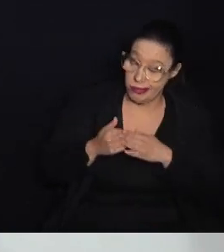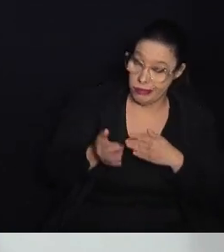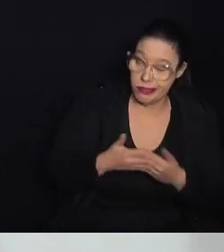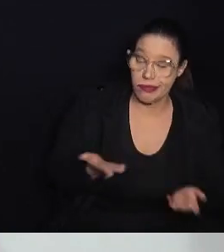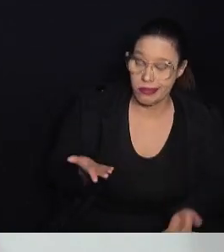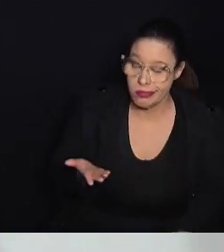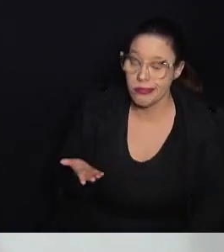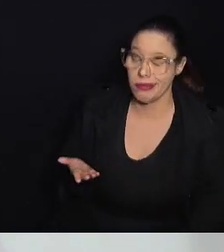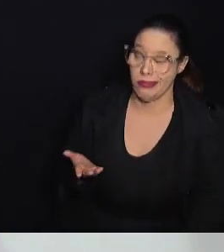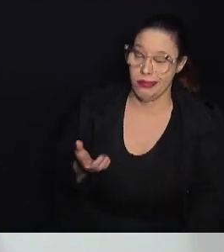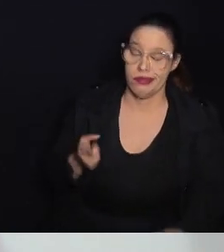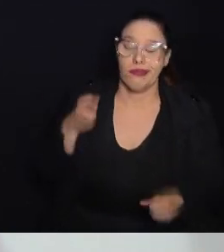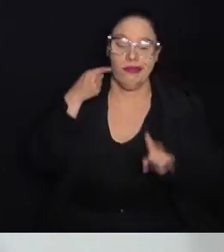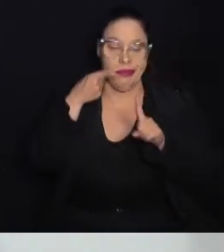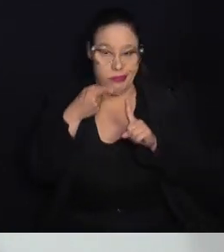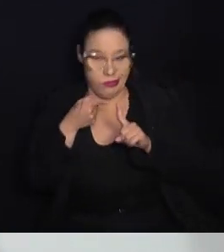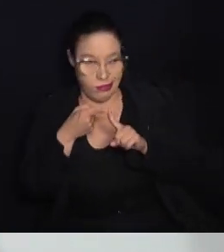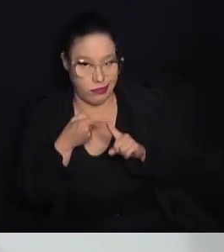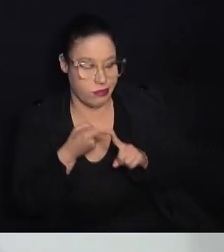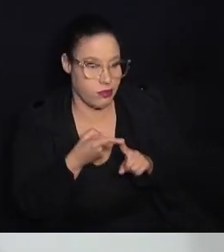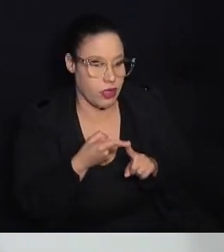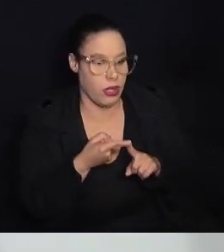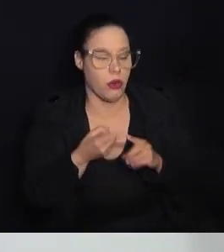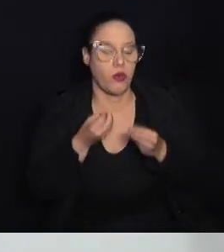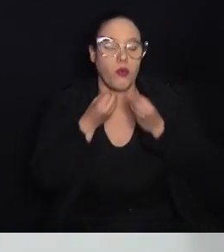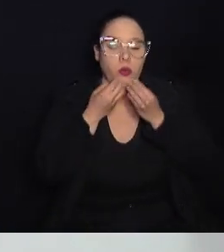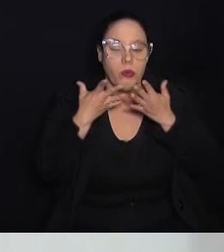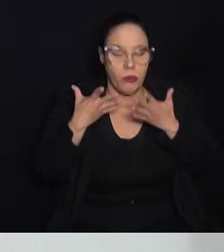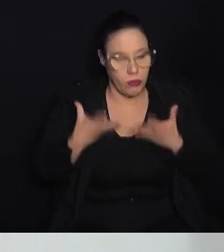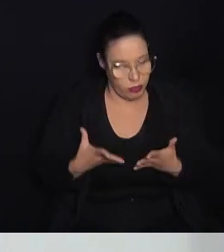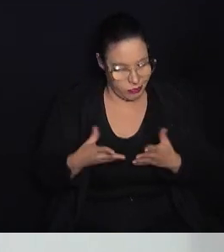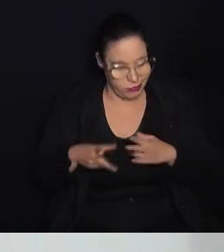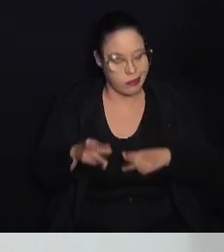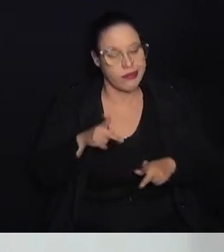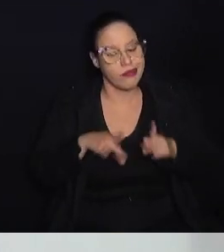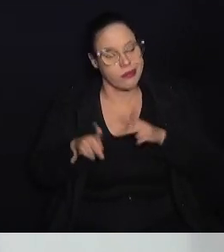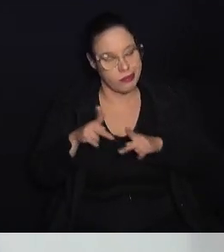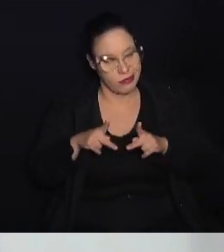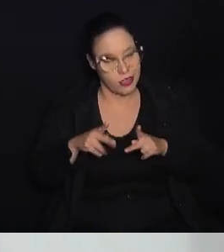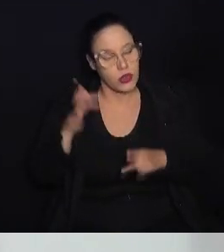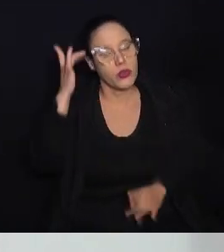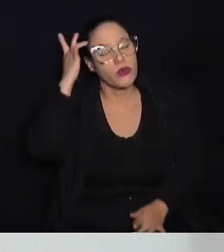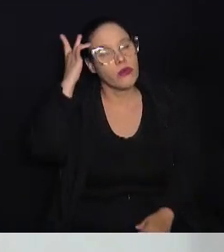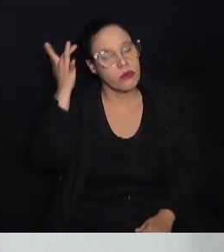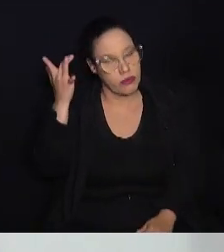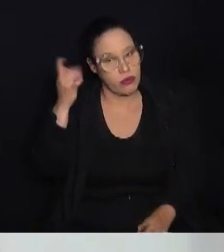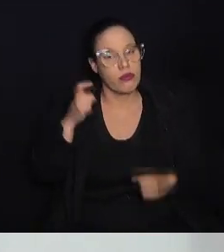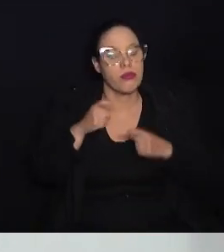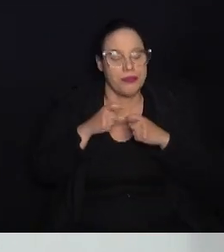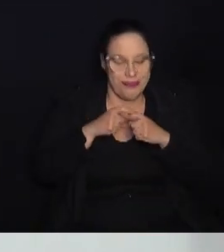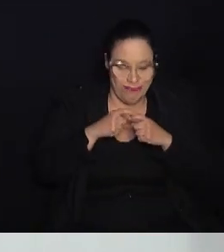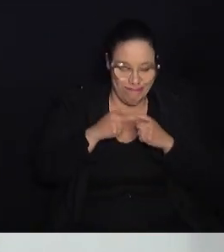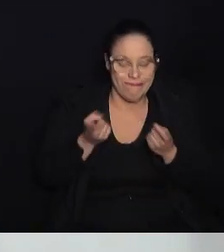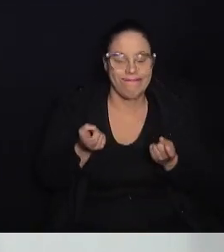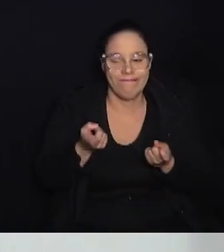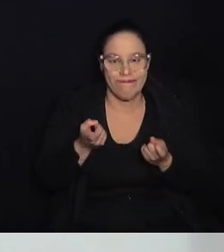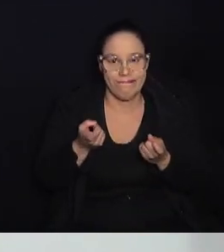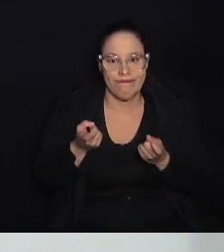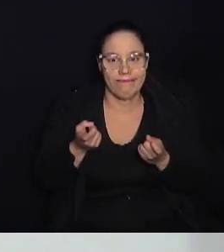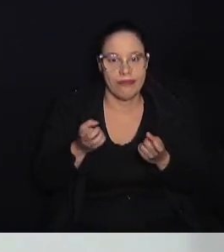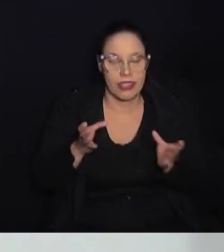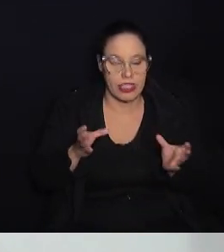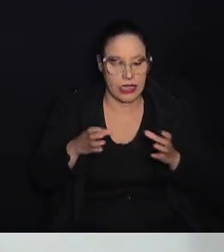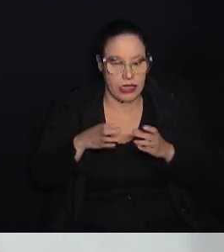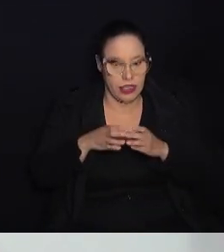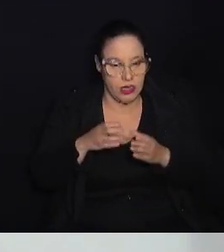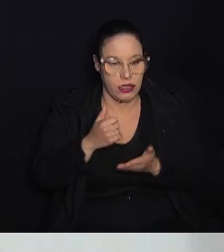serviços? E então, nosso objetivo foi trazer benefícios para a população e facilidade para os médicos e as equipes